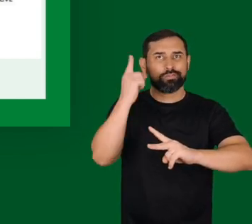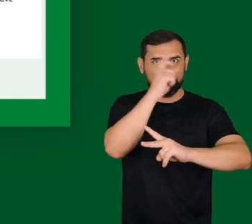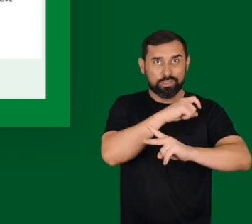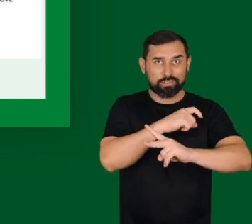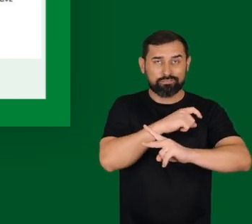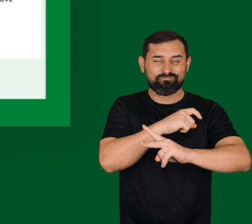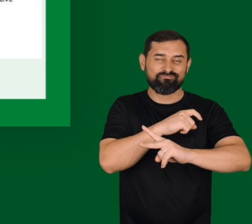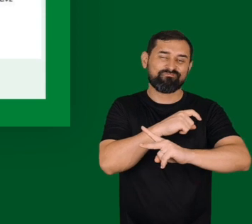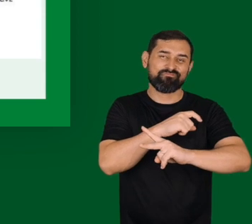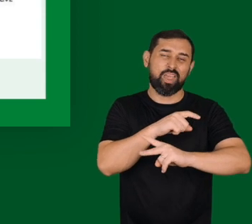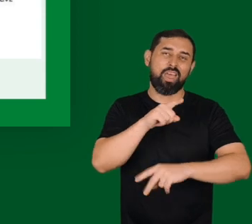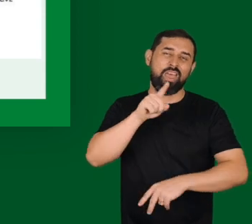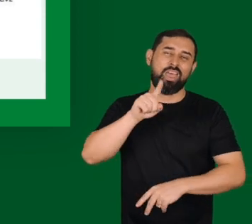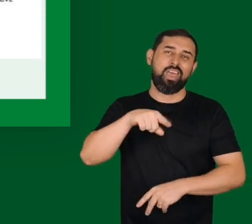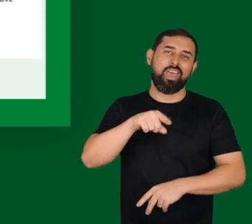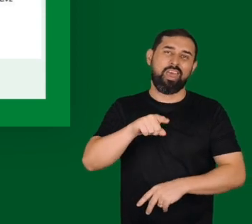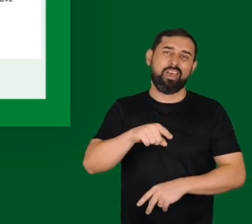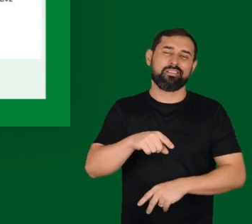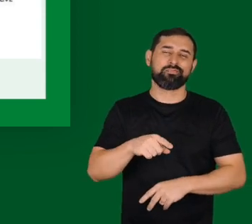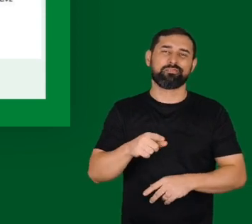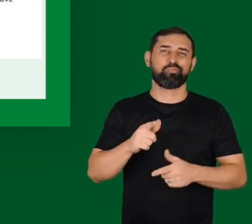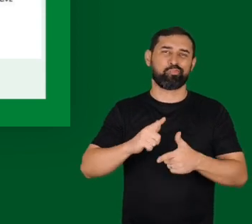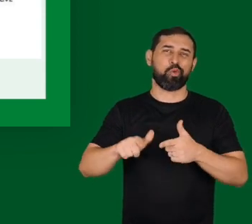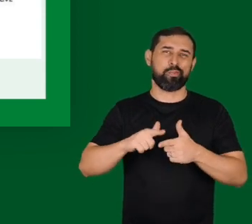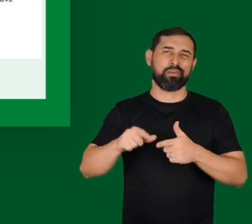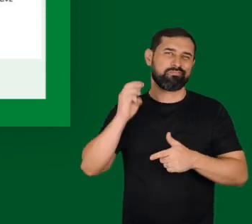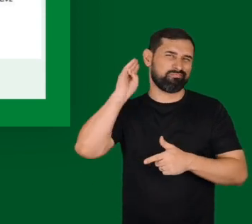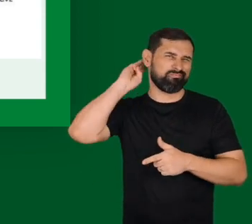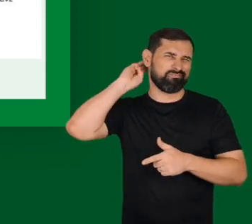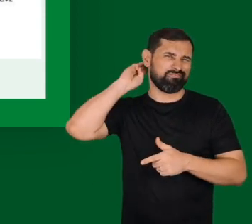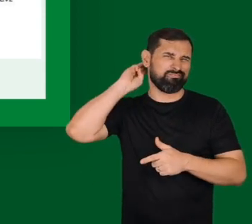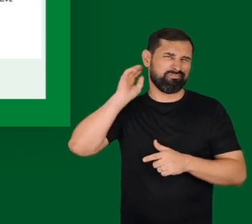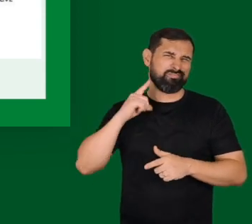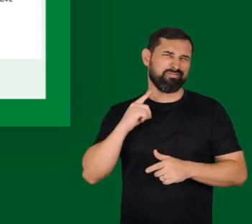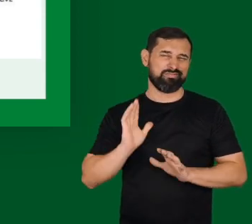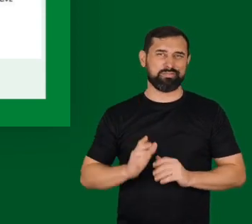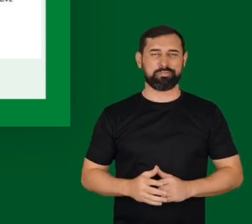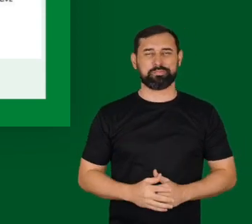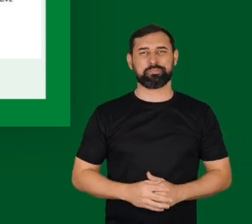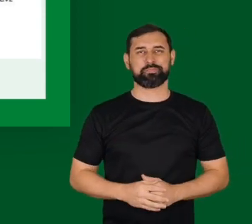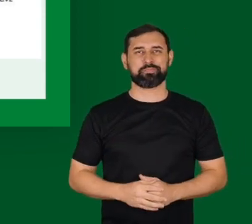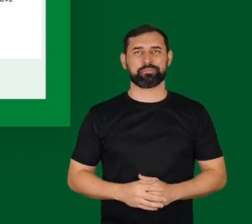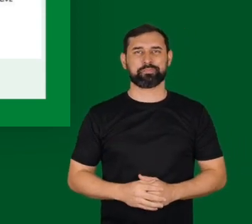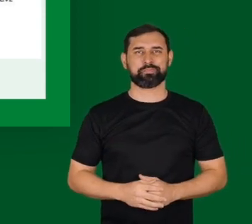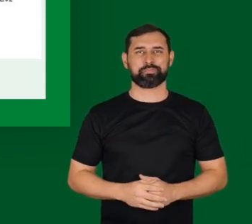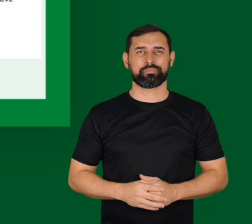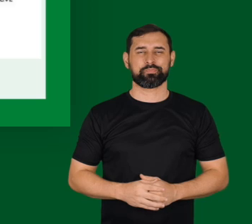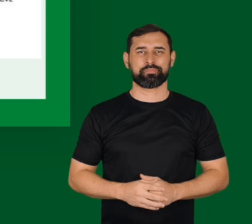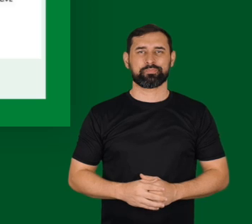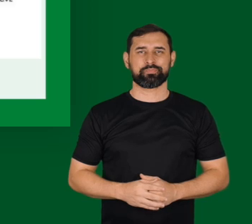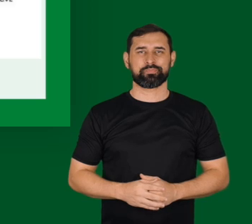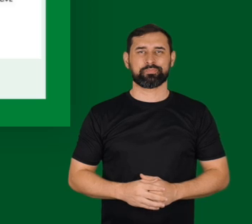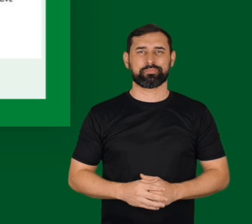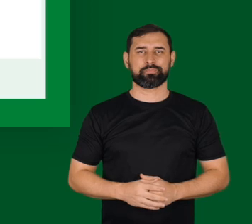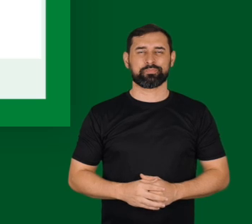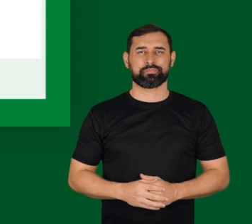tenta hiperestender a perninha e ele não deixa. Então, também são os dois sinais clássicos, né, de irritação meníngea.